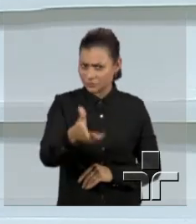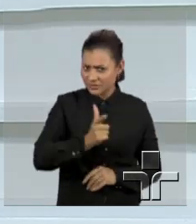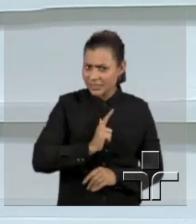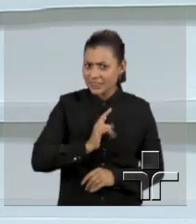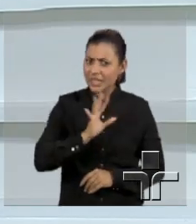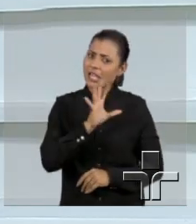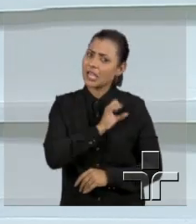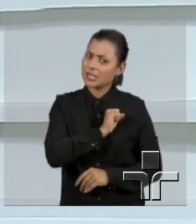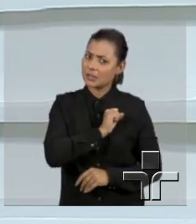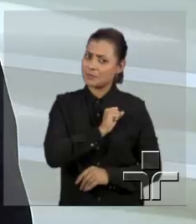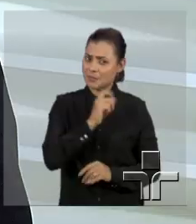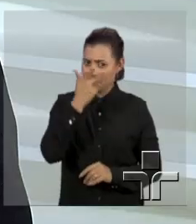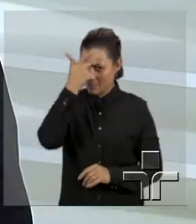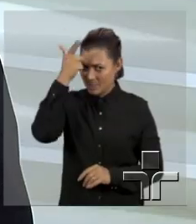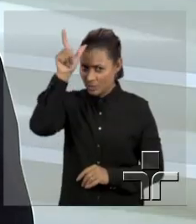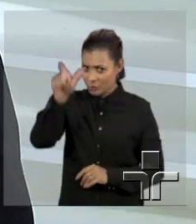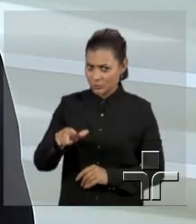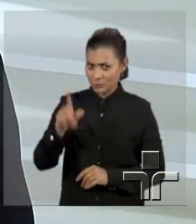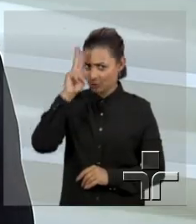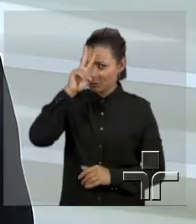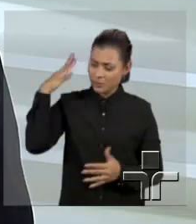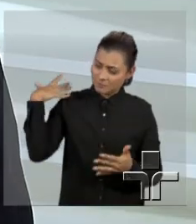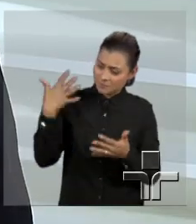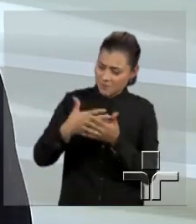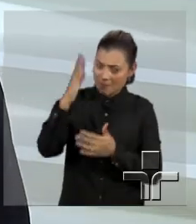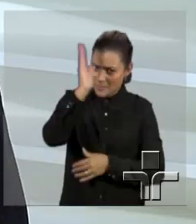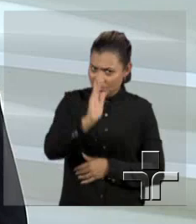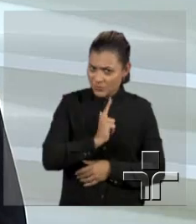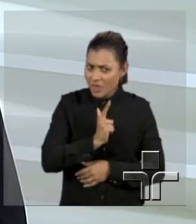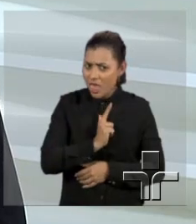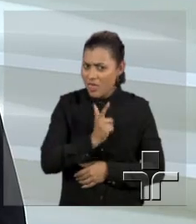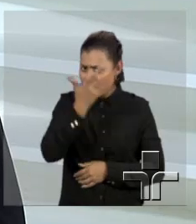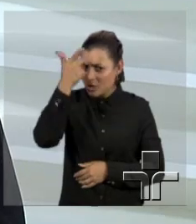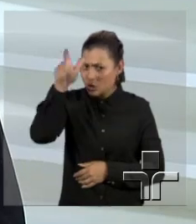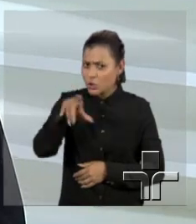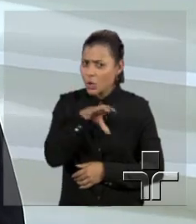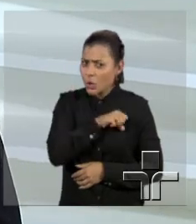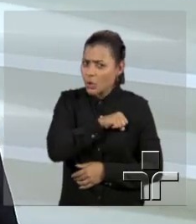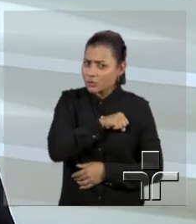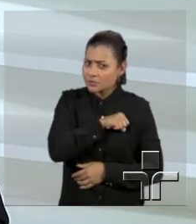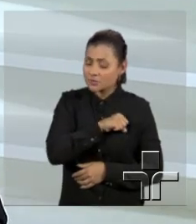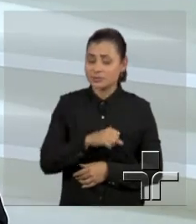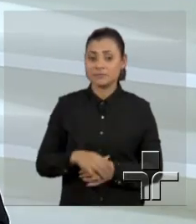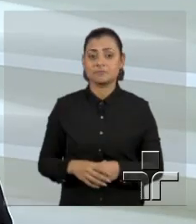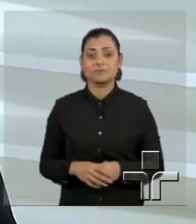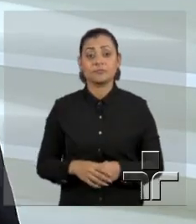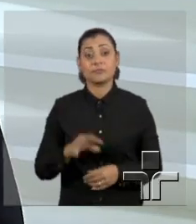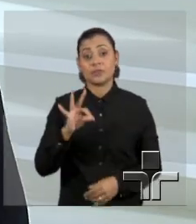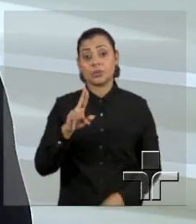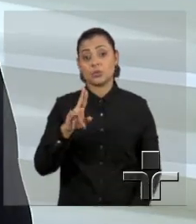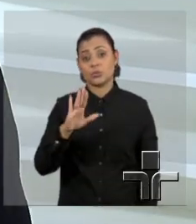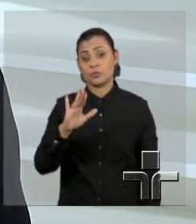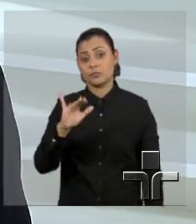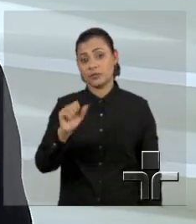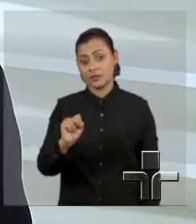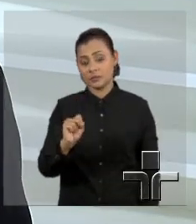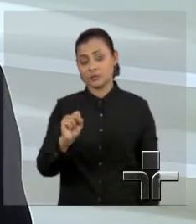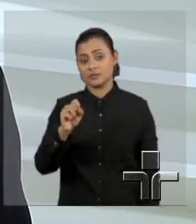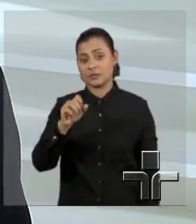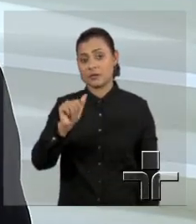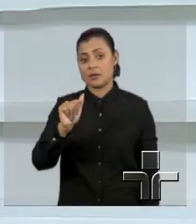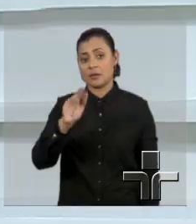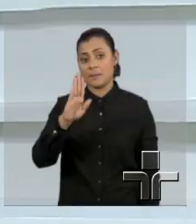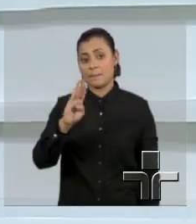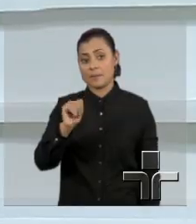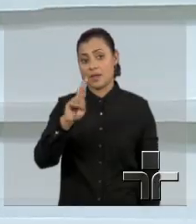na história do Brasil. Um ídolo na história do Brasil, Tobias Barreto. E